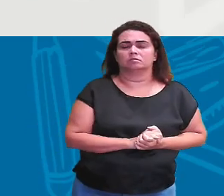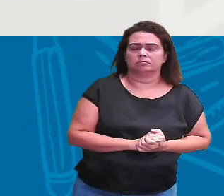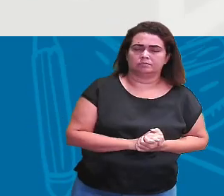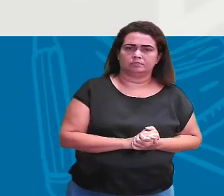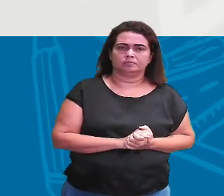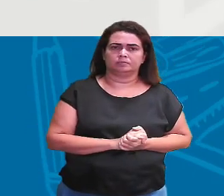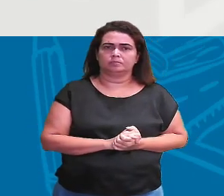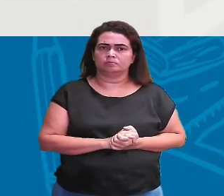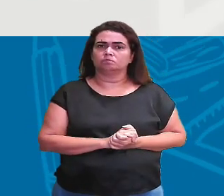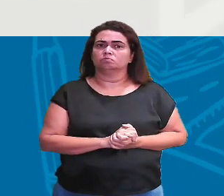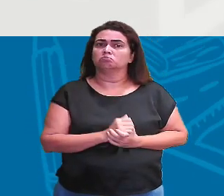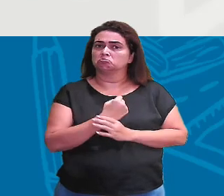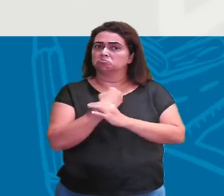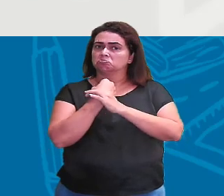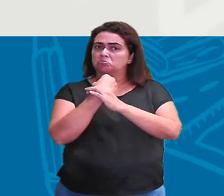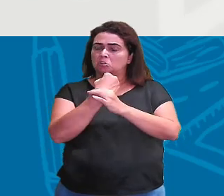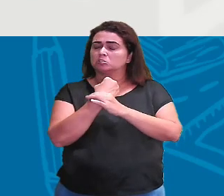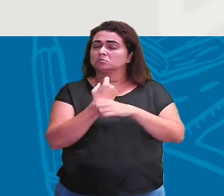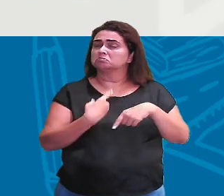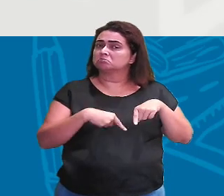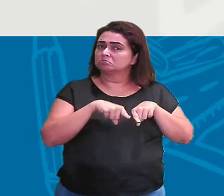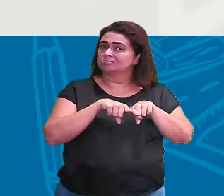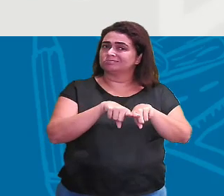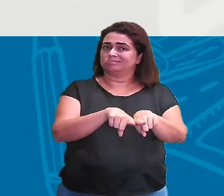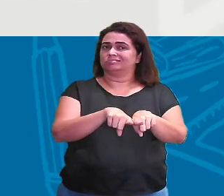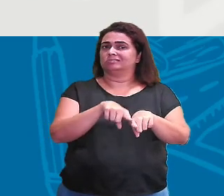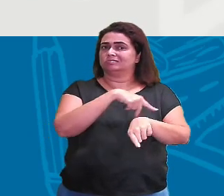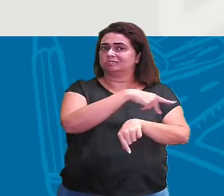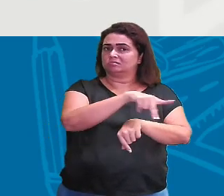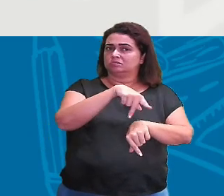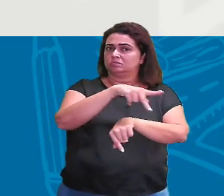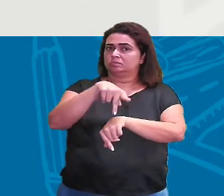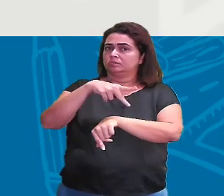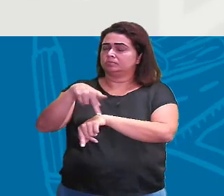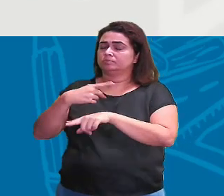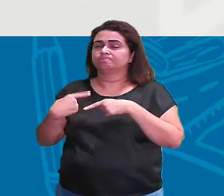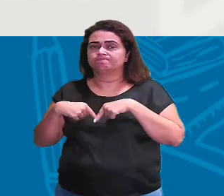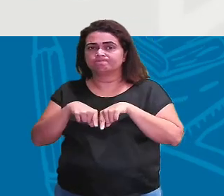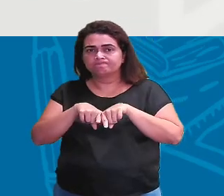tornar realmente aí numa parceria entre esses países